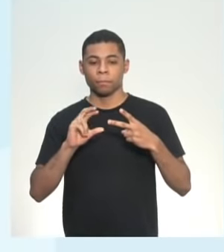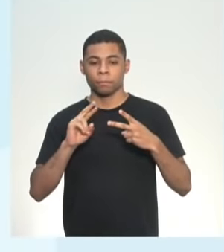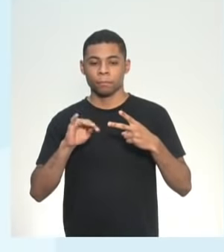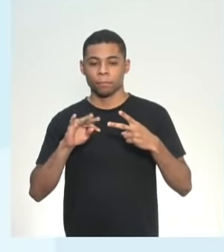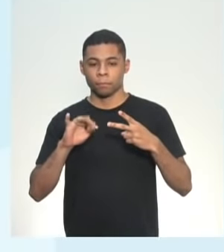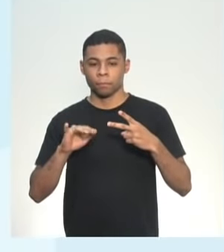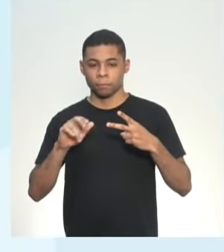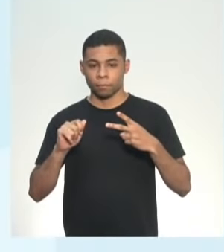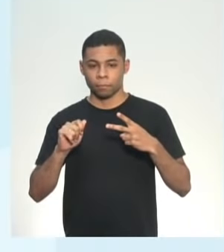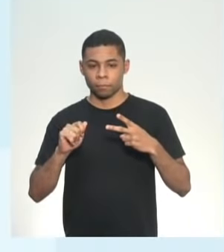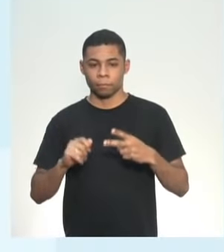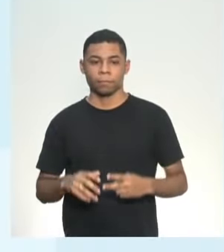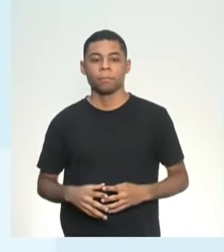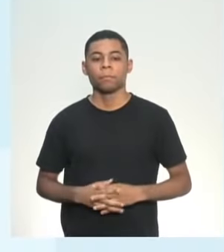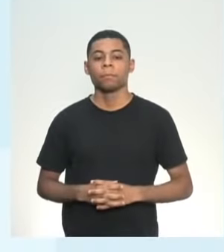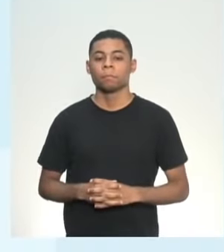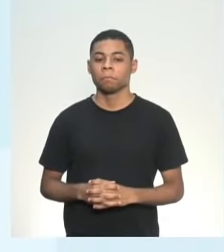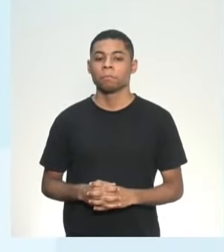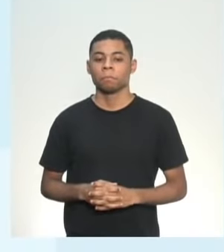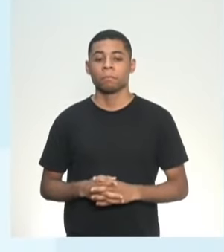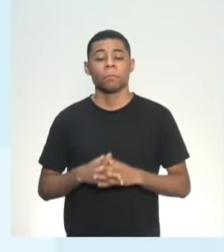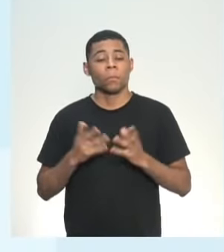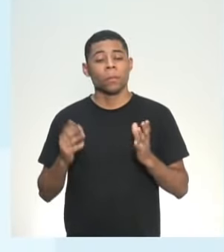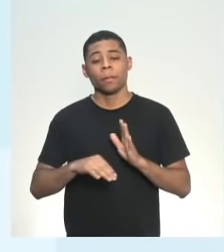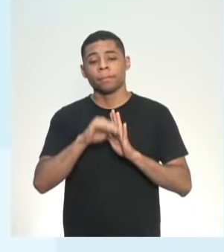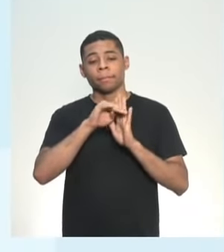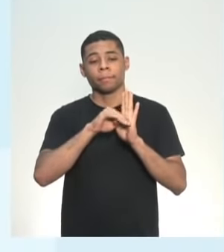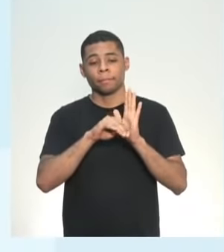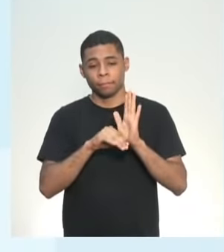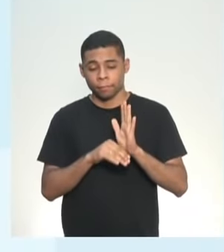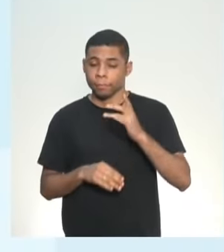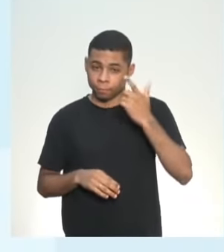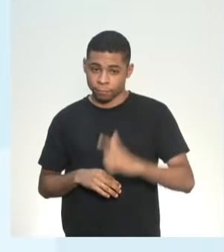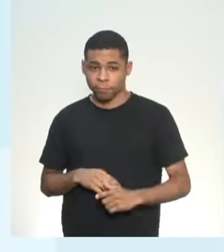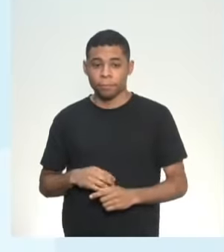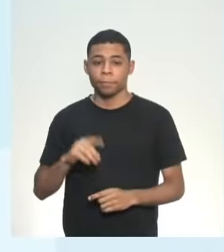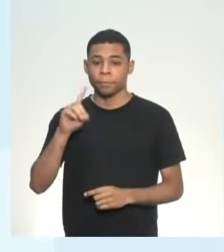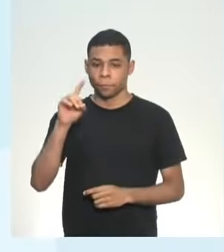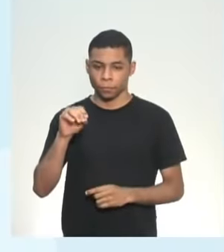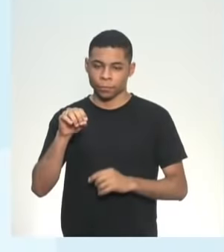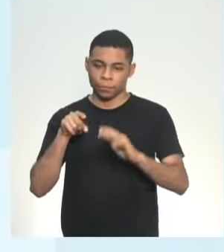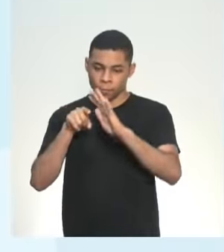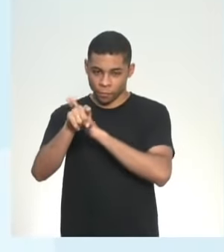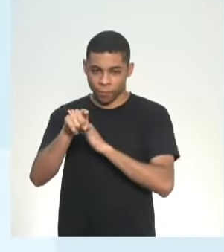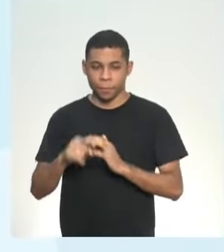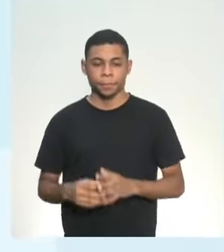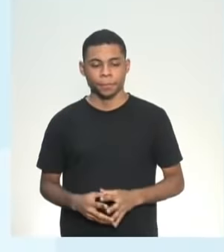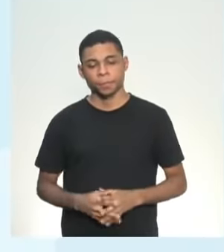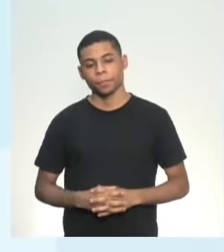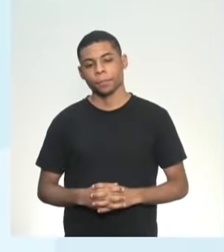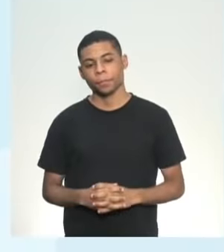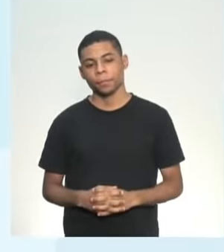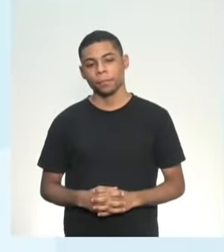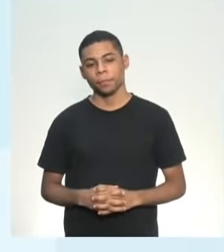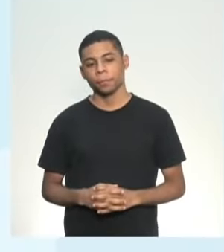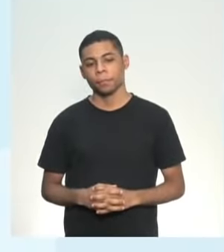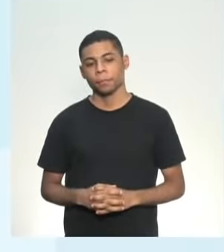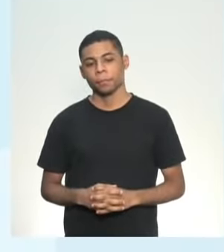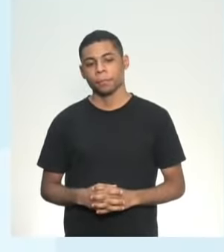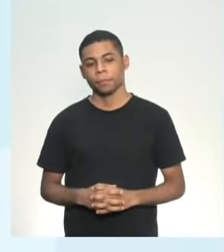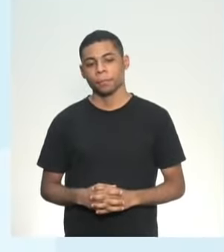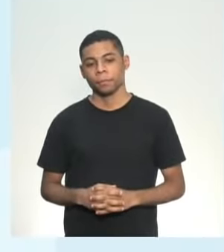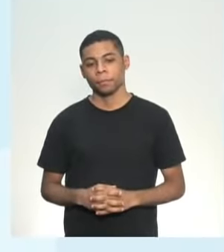Cristian e partiu em quais critérios de novo o duto aqui para fazer pergunta no presente Ó você